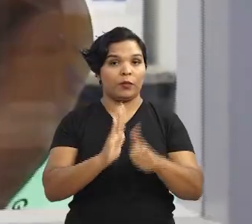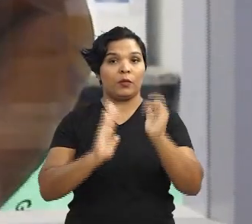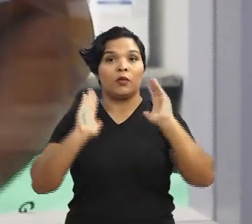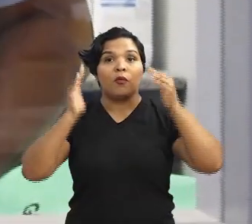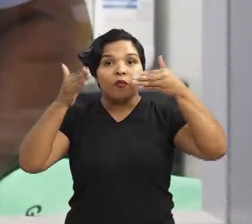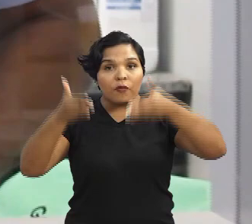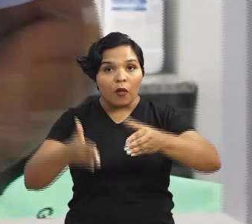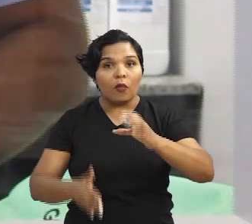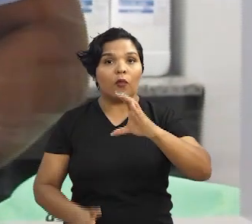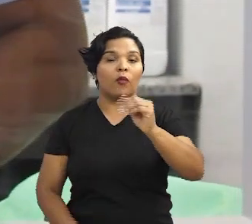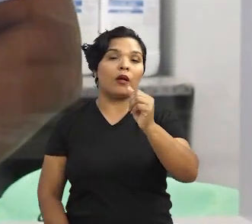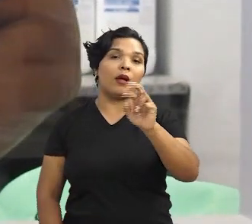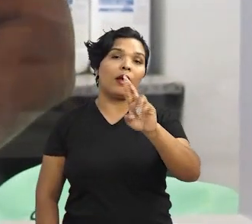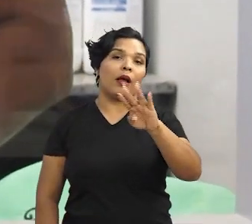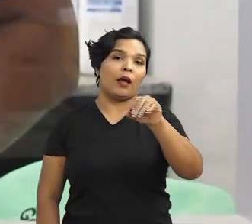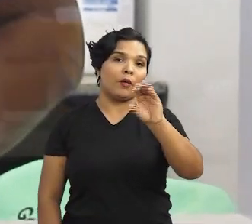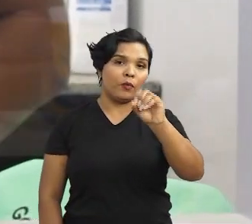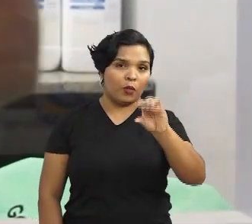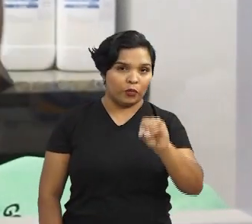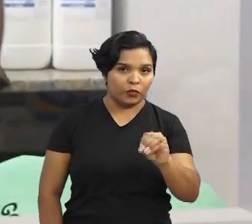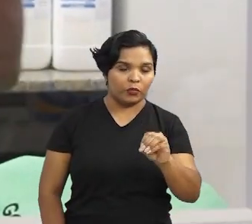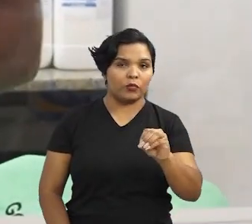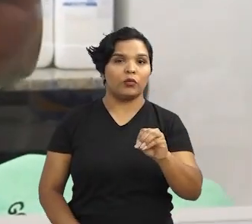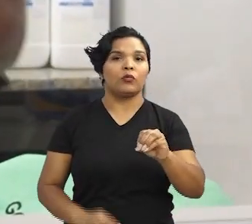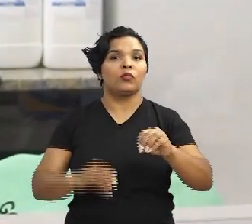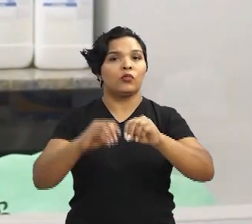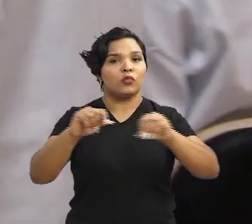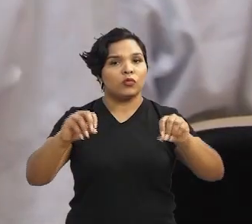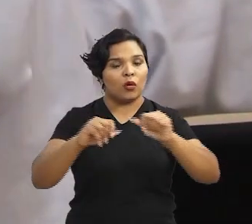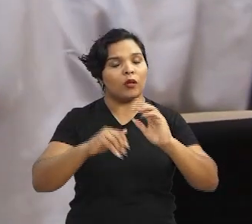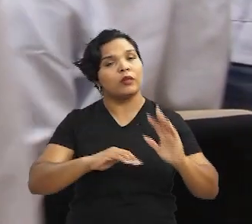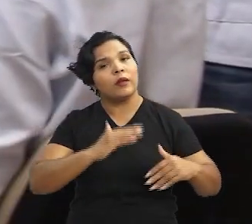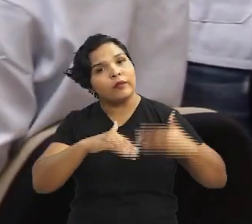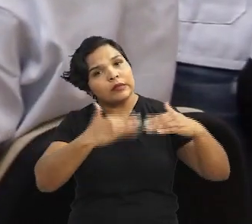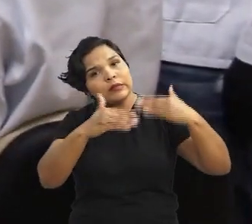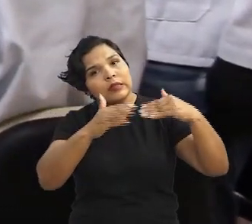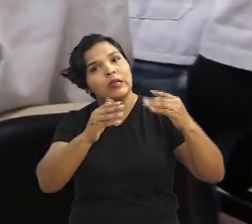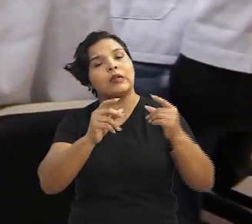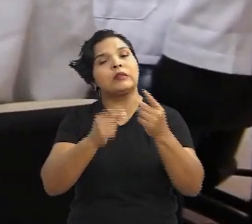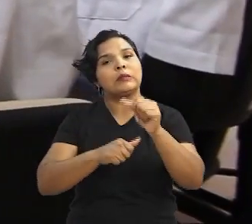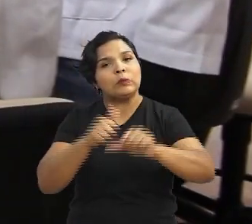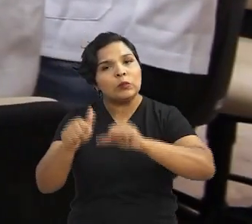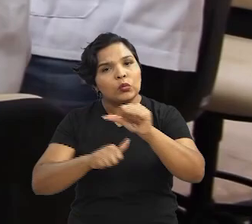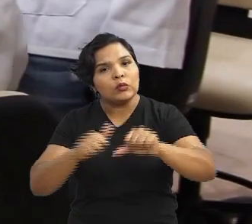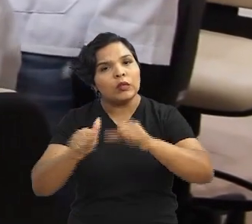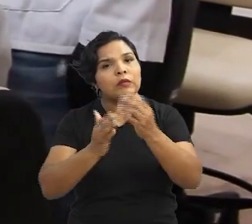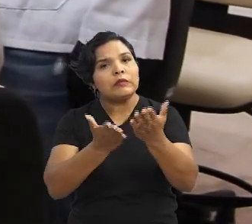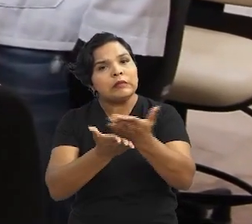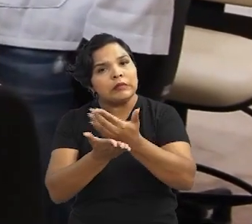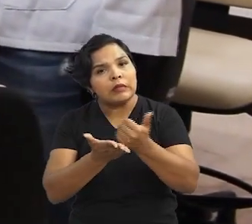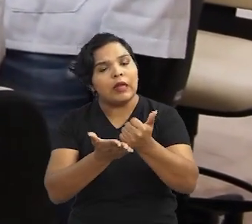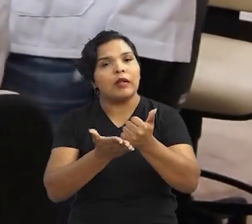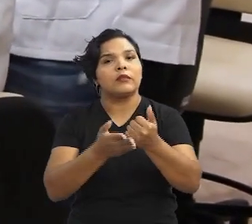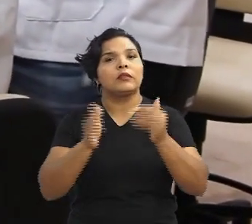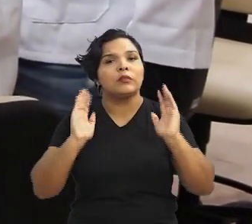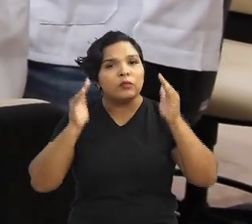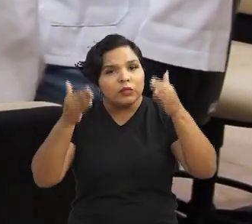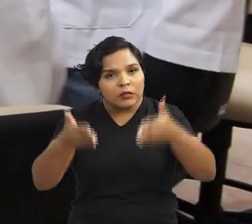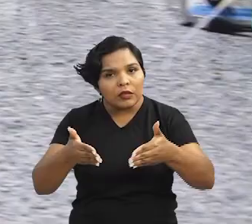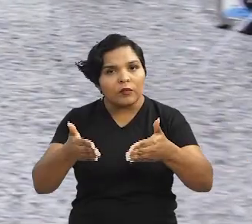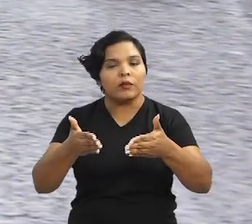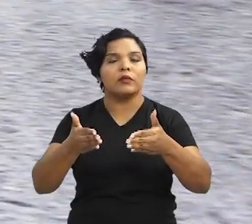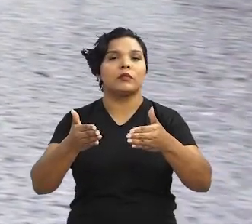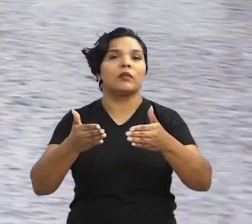o foco é o que a gente chama de carbono do solo, e a proposta é que a gente vá avançando e refinando, gerando dados